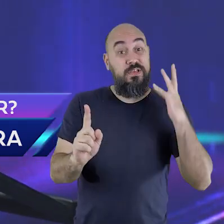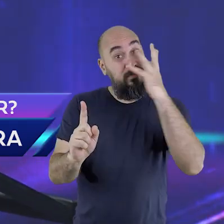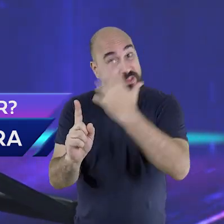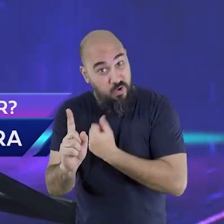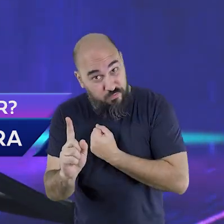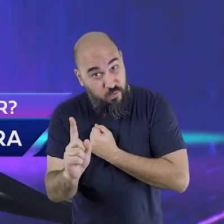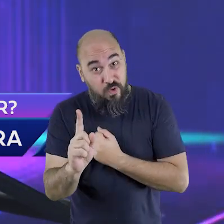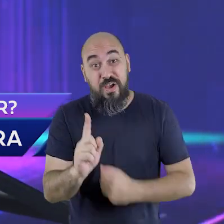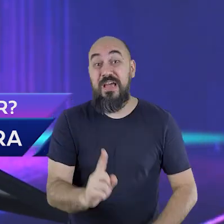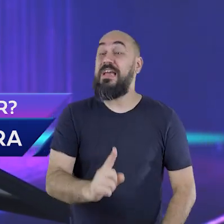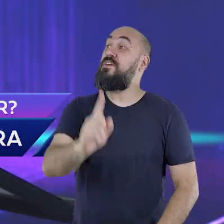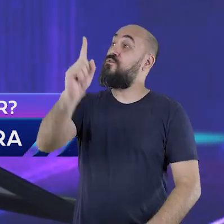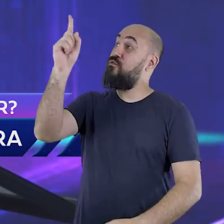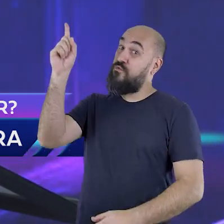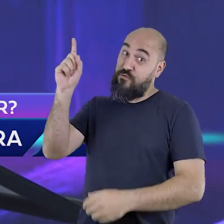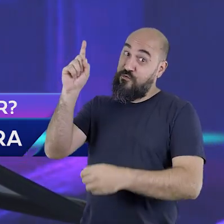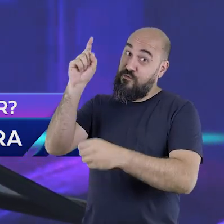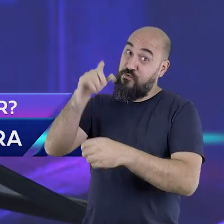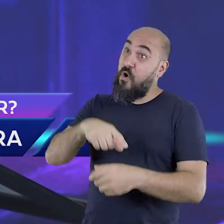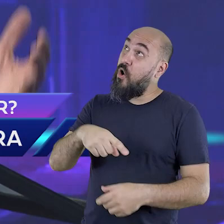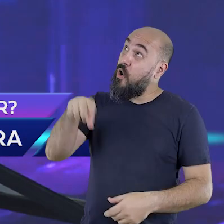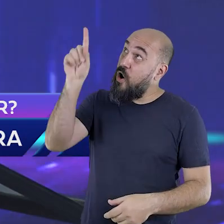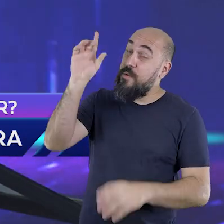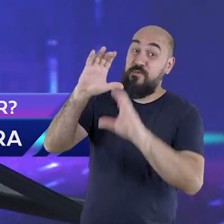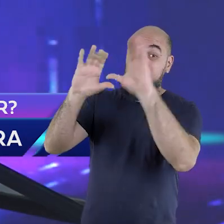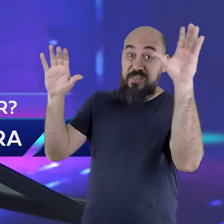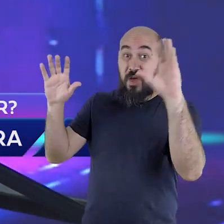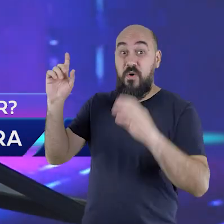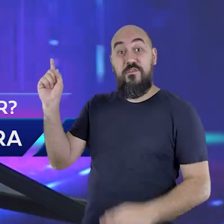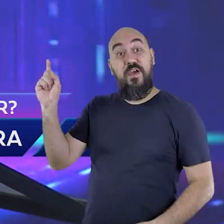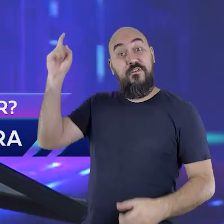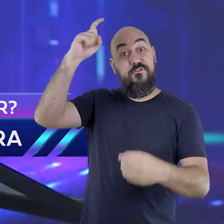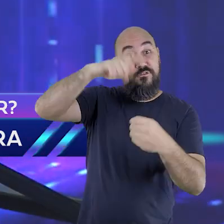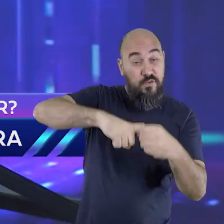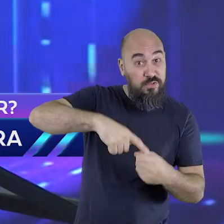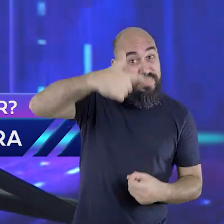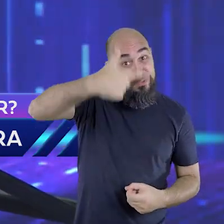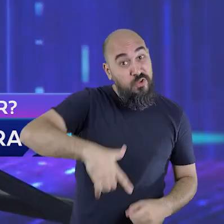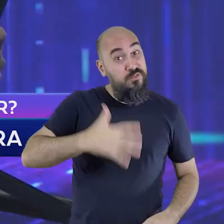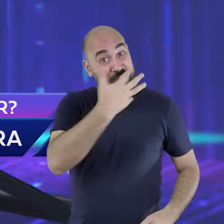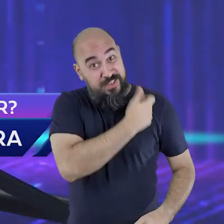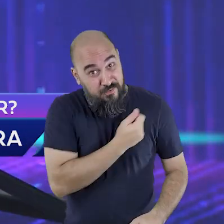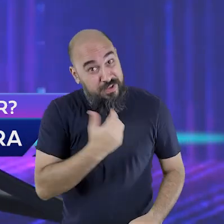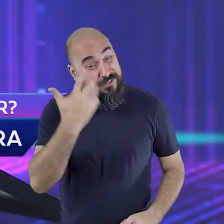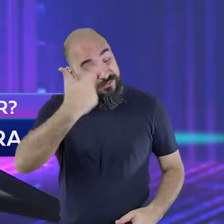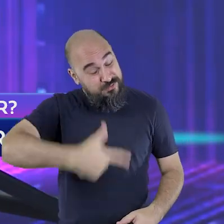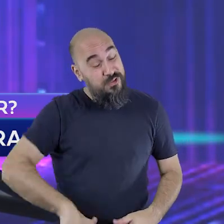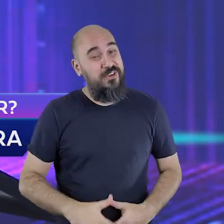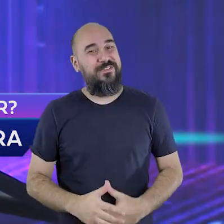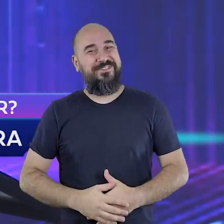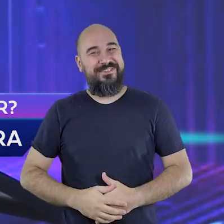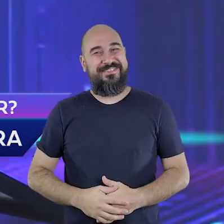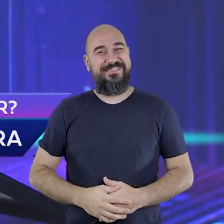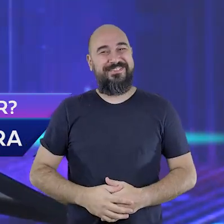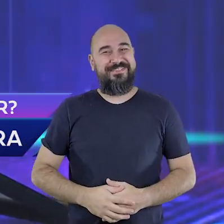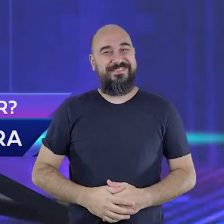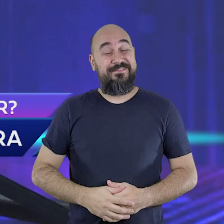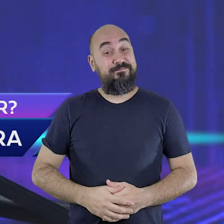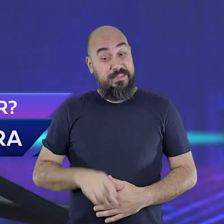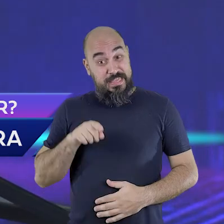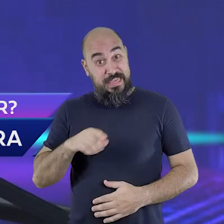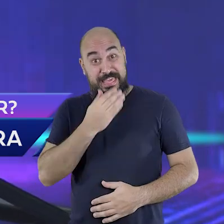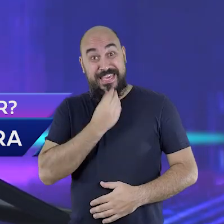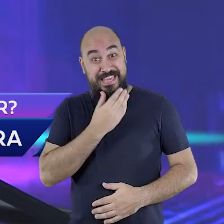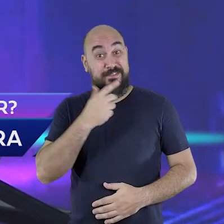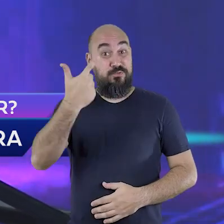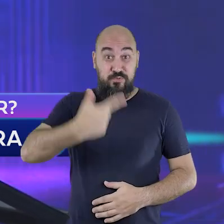voltar? Estaria Deus atrasado? A Igreja Adventista, por exemplo, tem pregado da volta